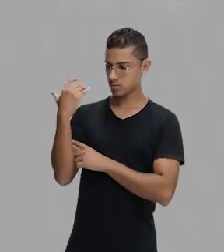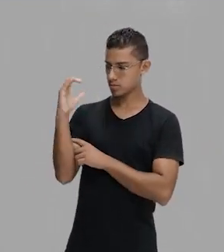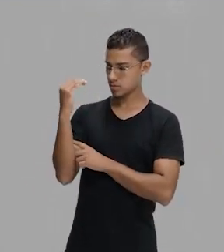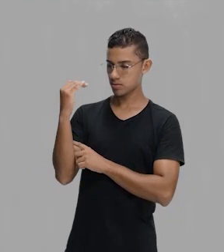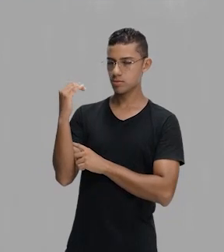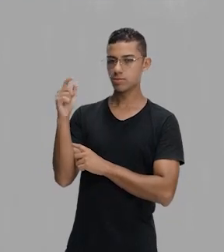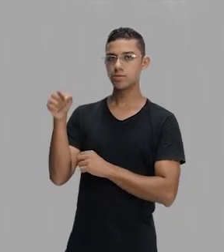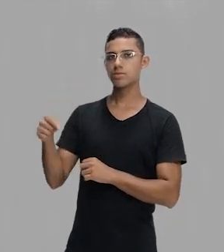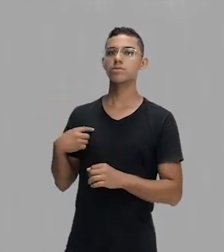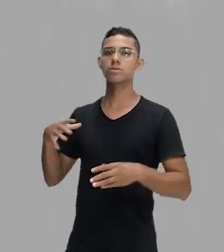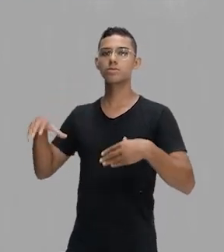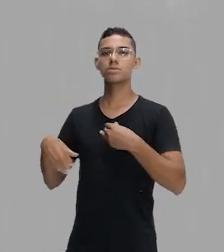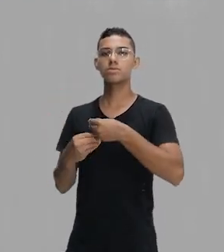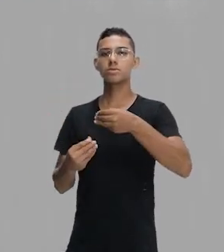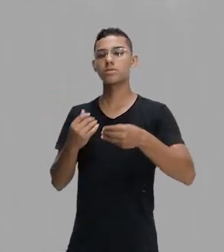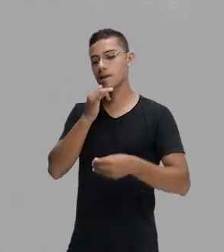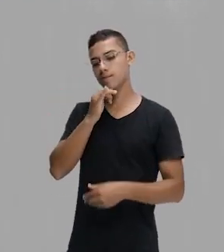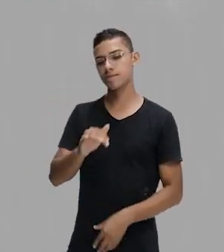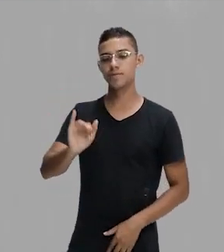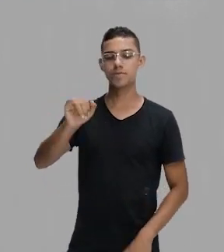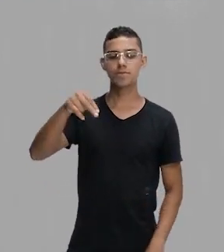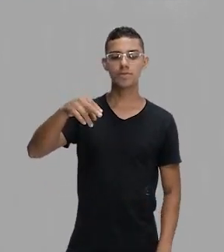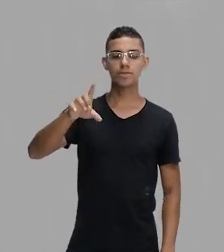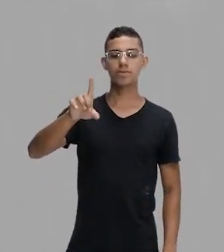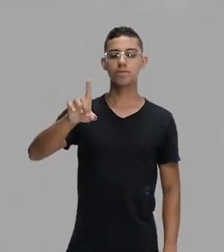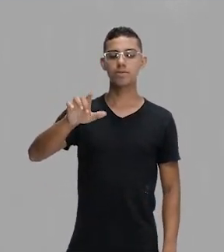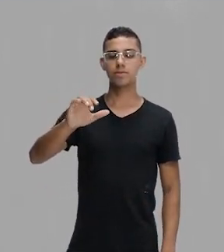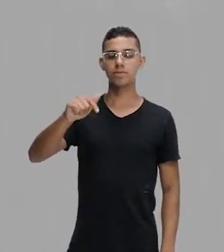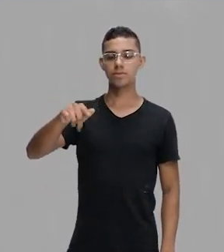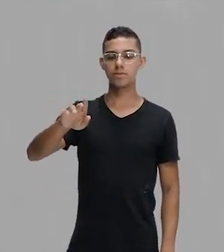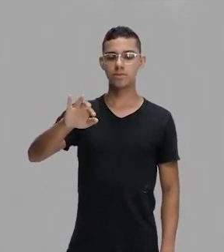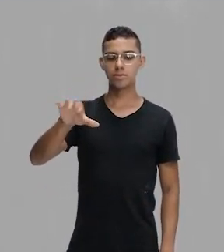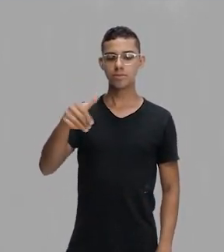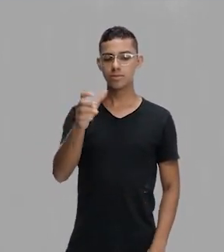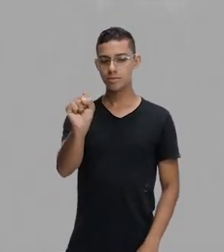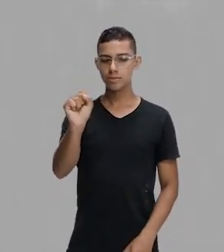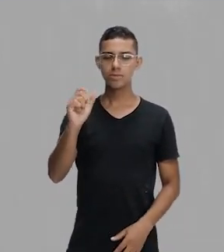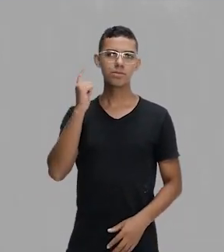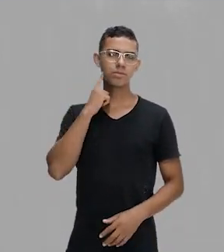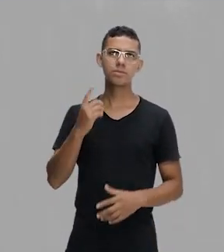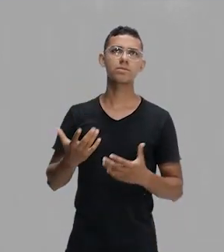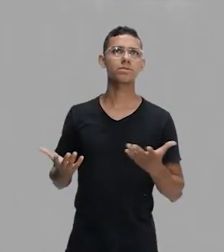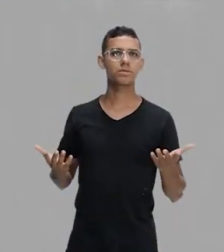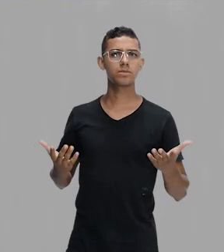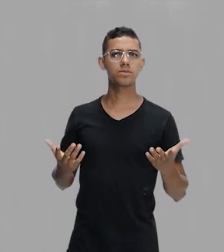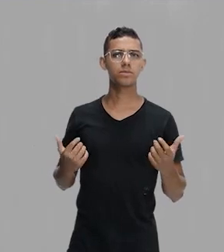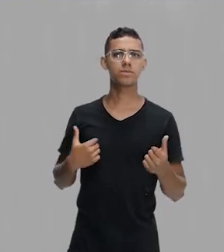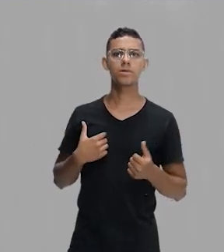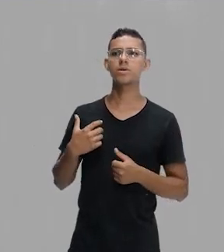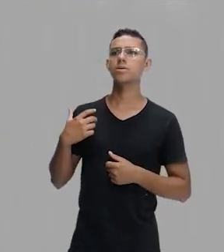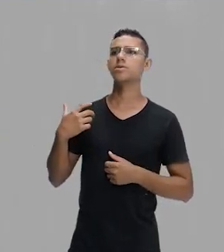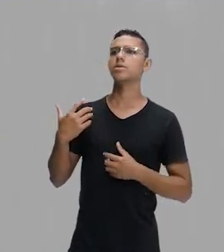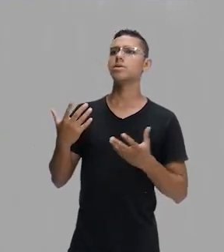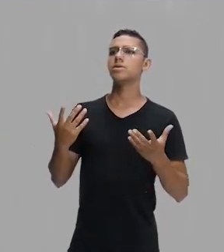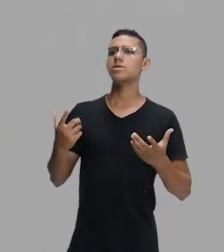querendo fazer uma inquirição, quando nós estamos num processo heurístico, eita, professor, você falou difícil, né? Quando nós estamos pesquisando,